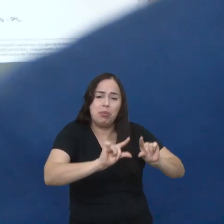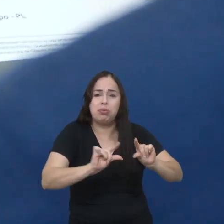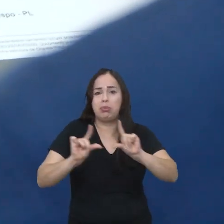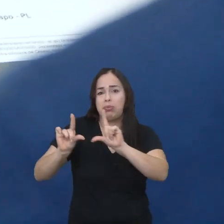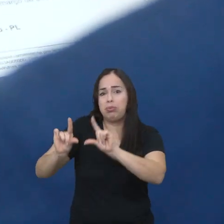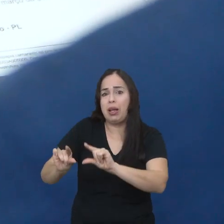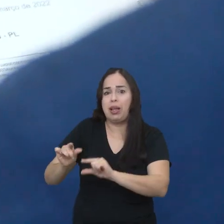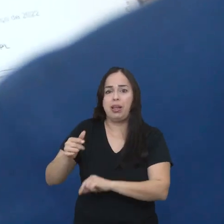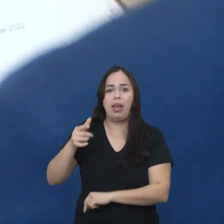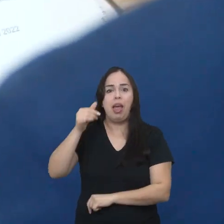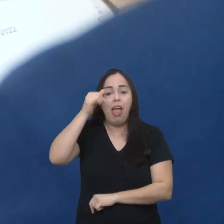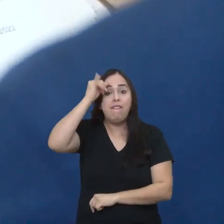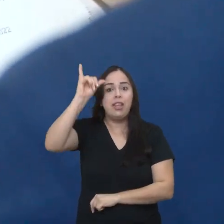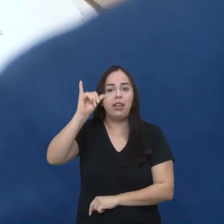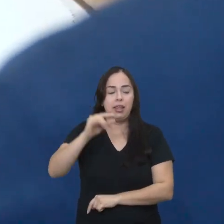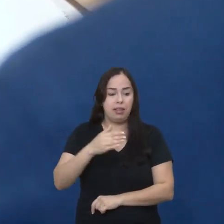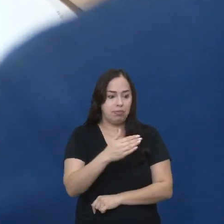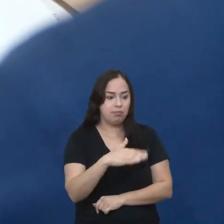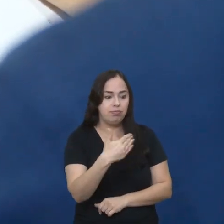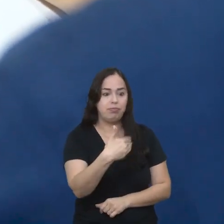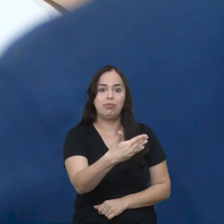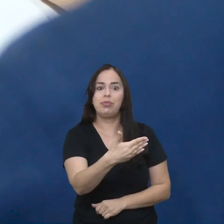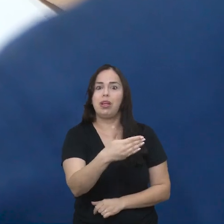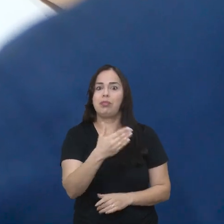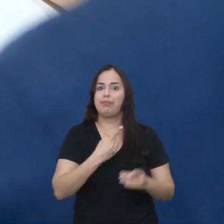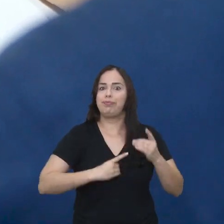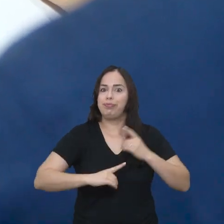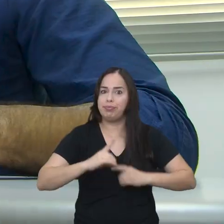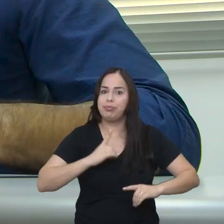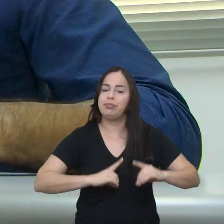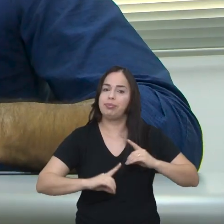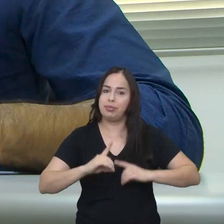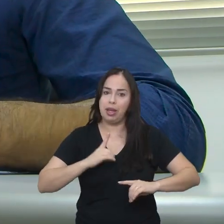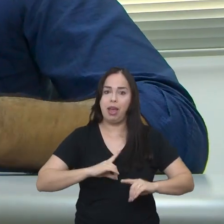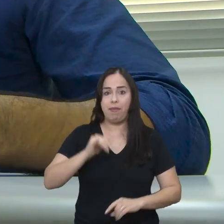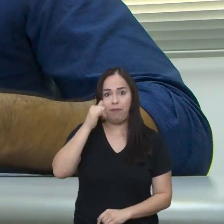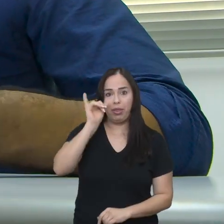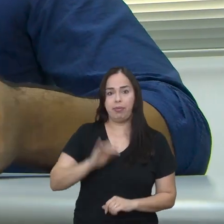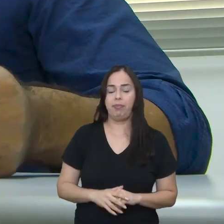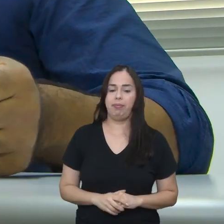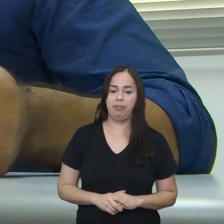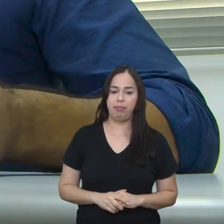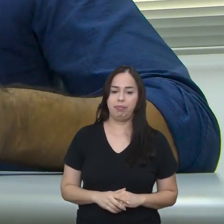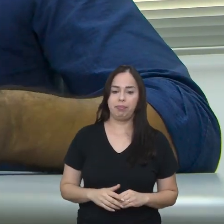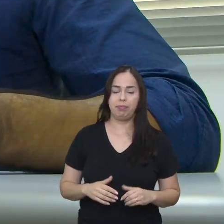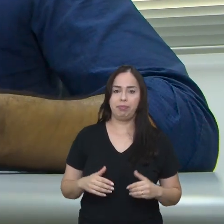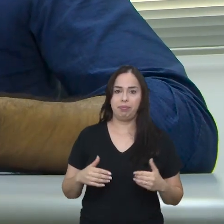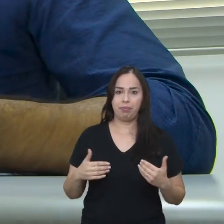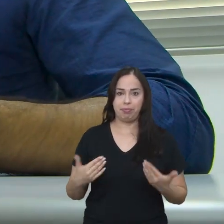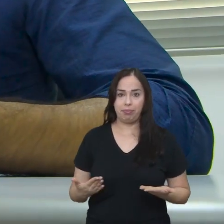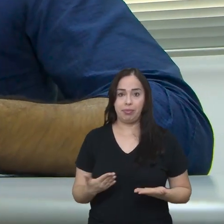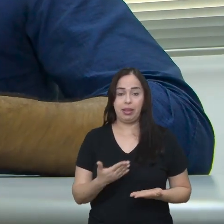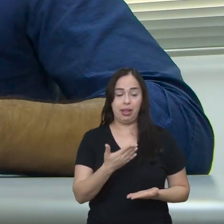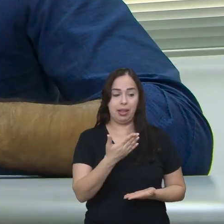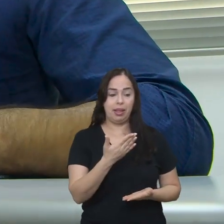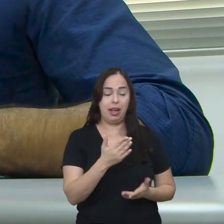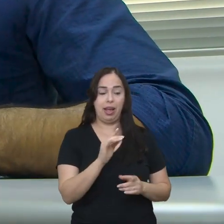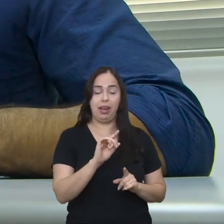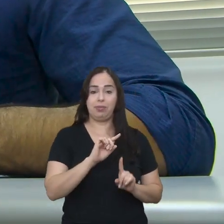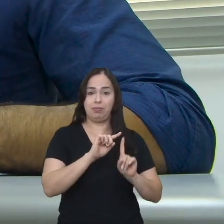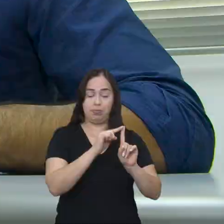forma de amenizar a dor causada pela perda de um filho evitando que as mães desenvolvam até mesmo um quadro de